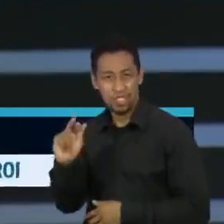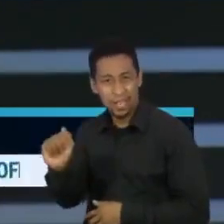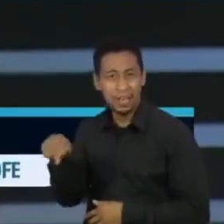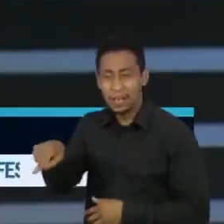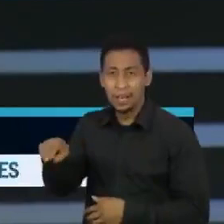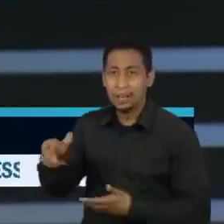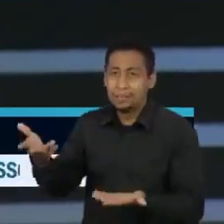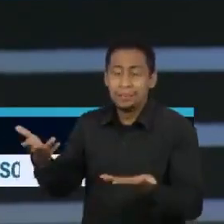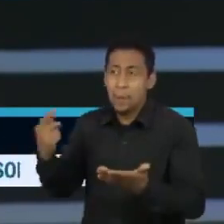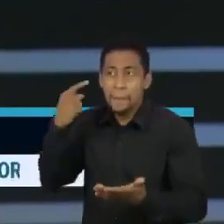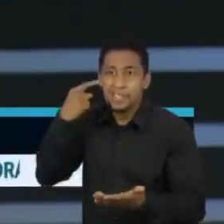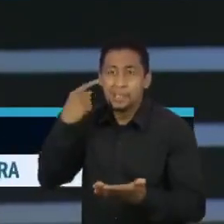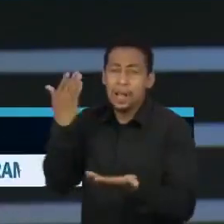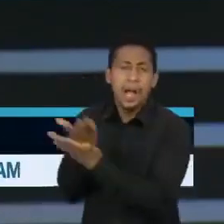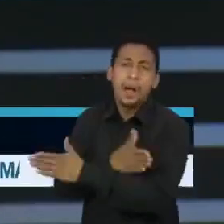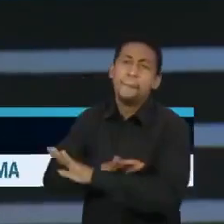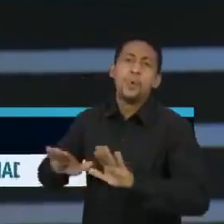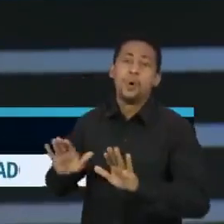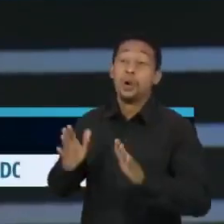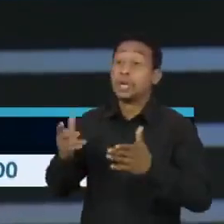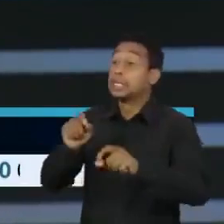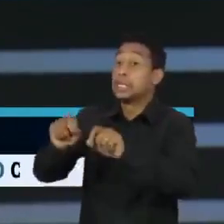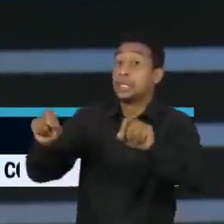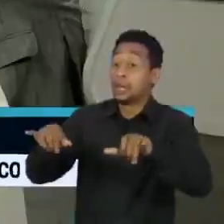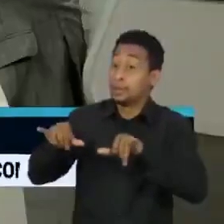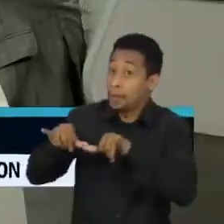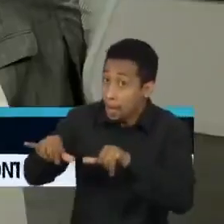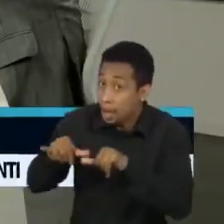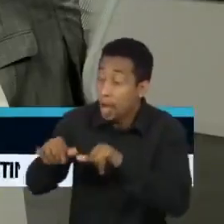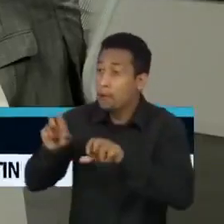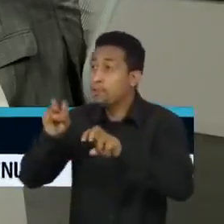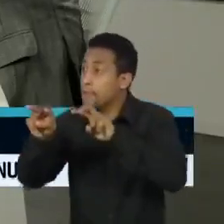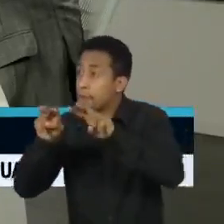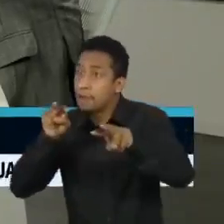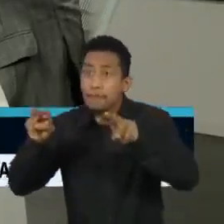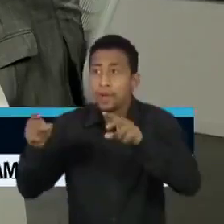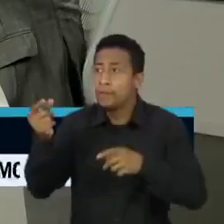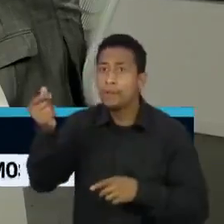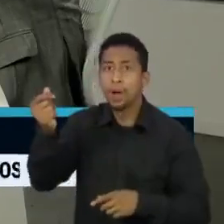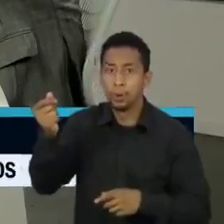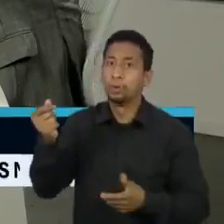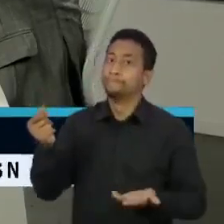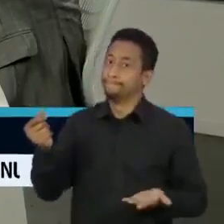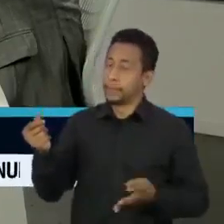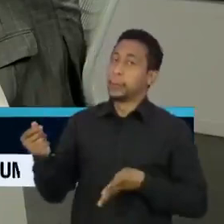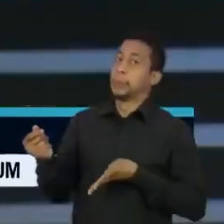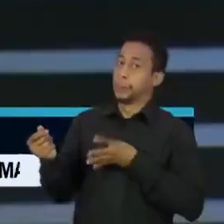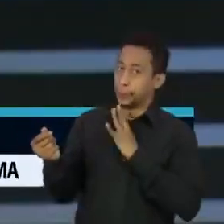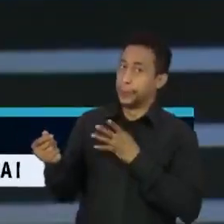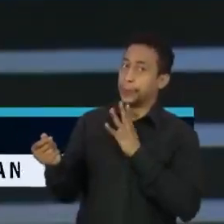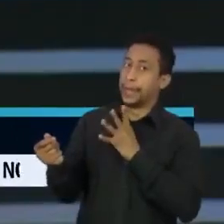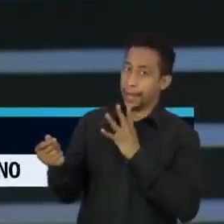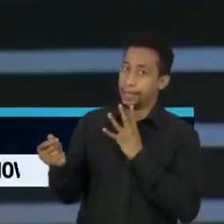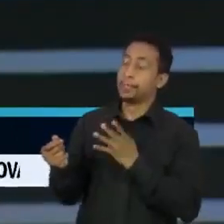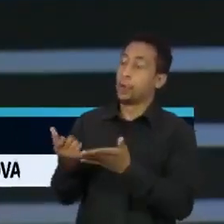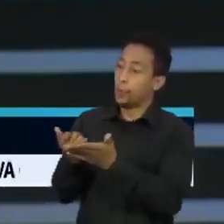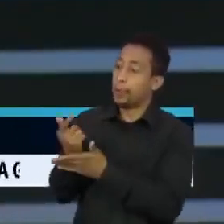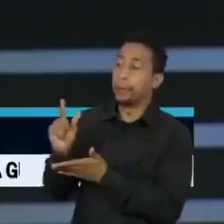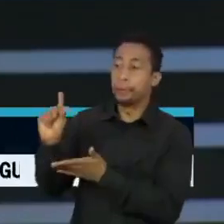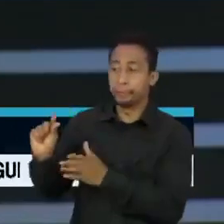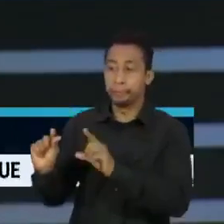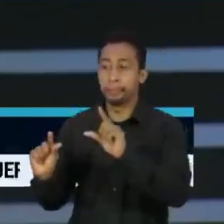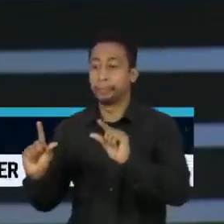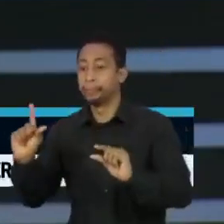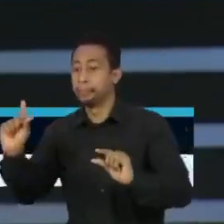mais eu me falar quem vai no supermercado quem acompanha quem ver preços Com certeza os carrinhos estão cada vez menores